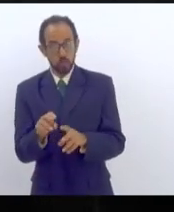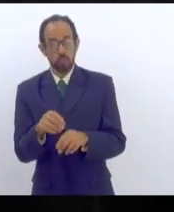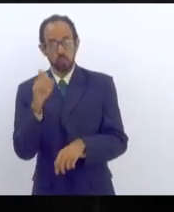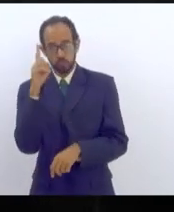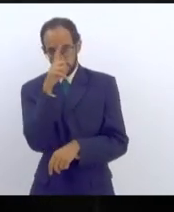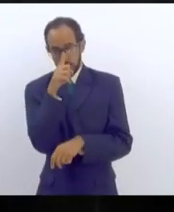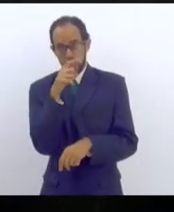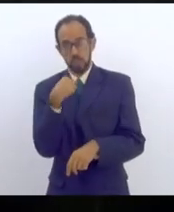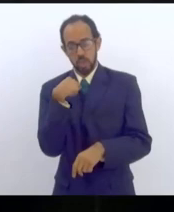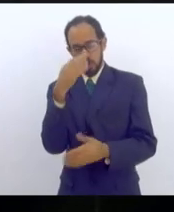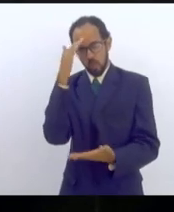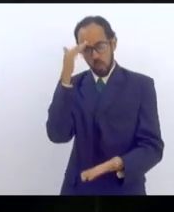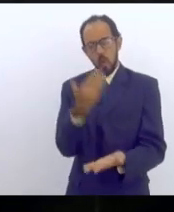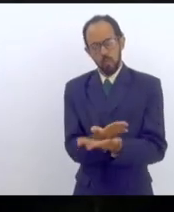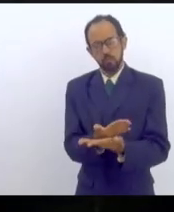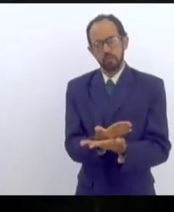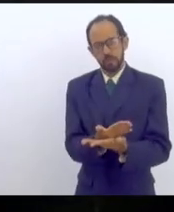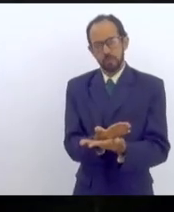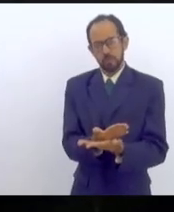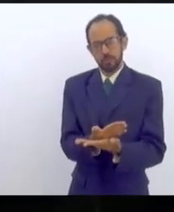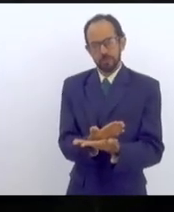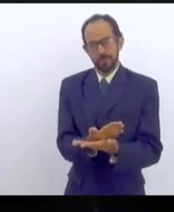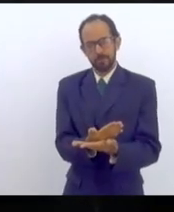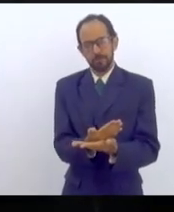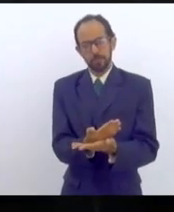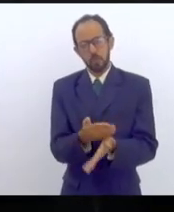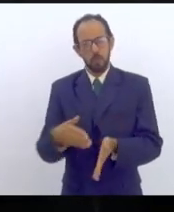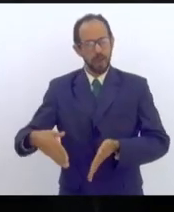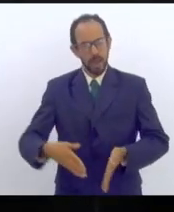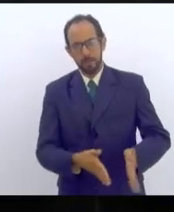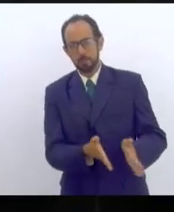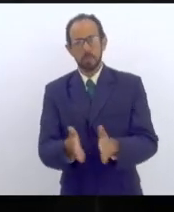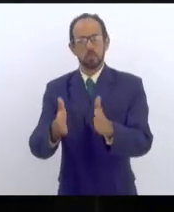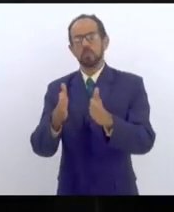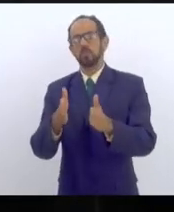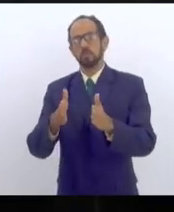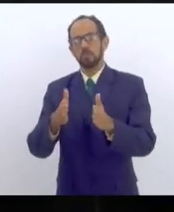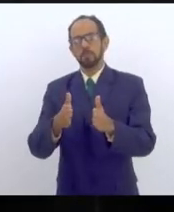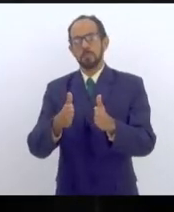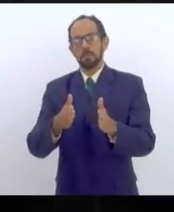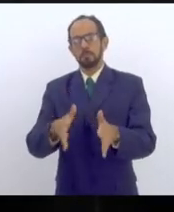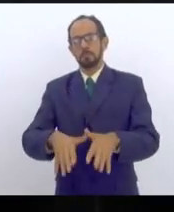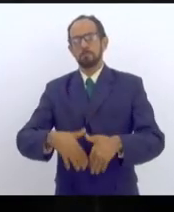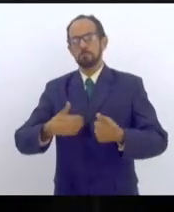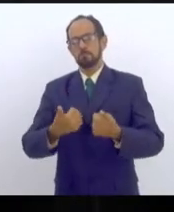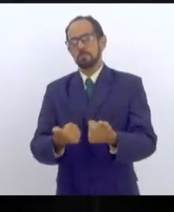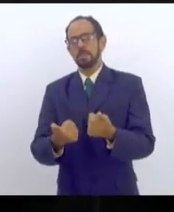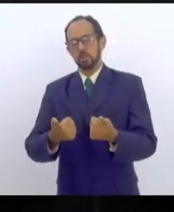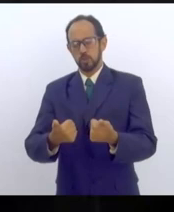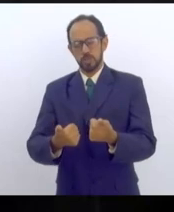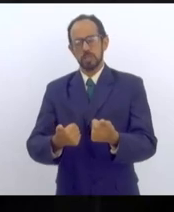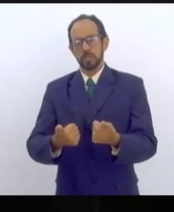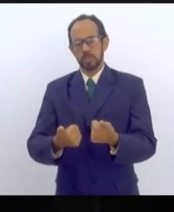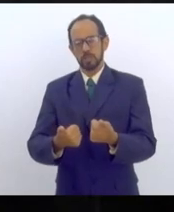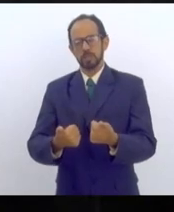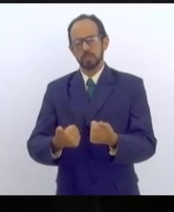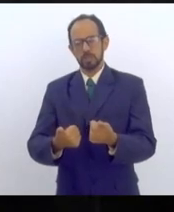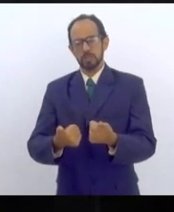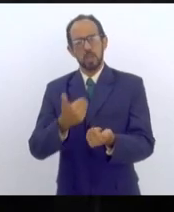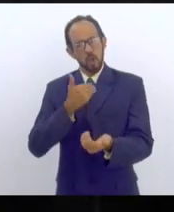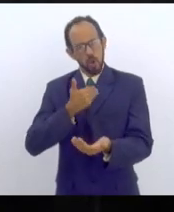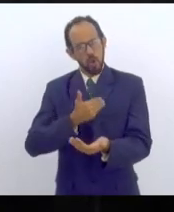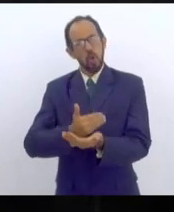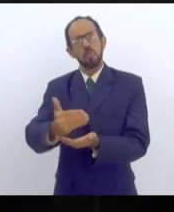muita confiança de que o caminho para melhoria sensível começa a